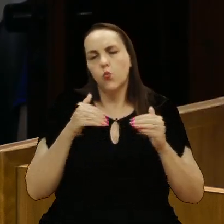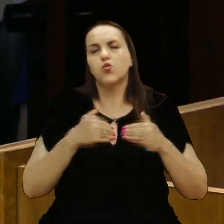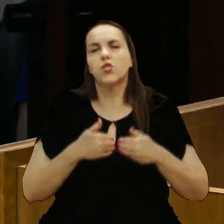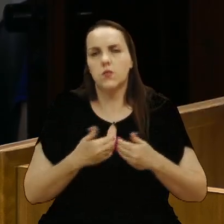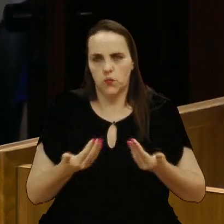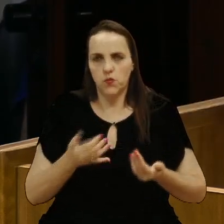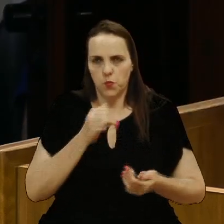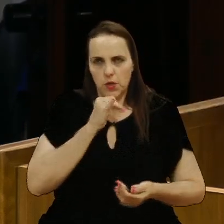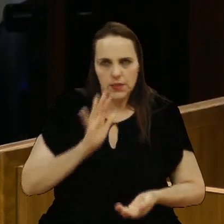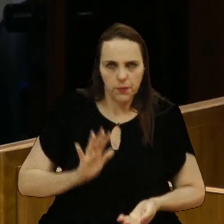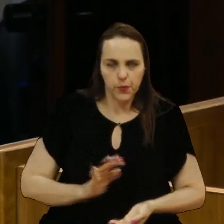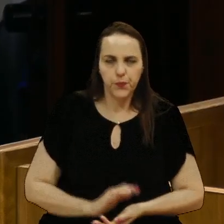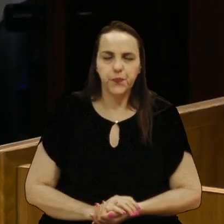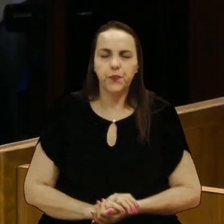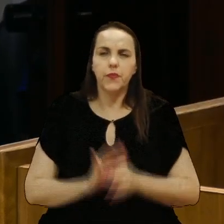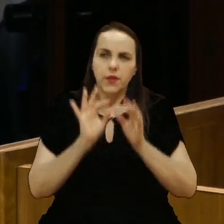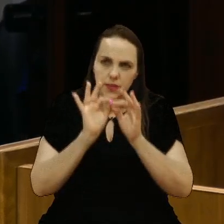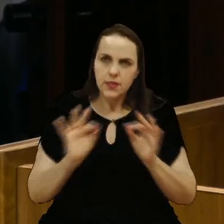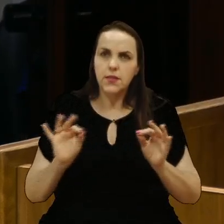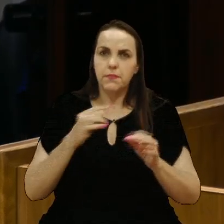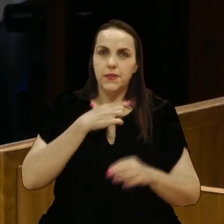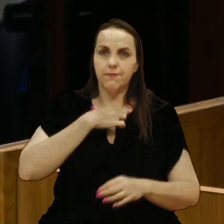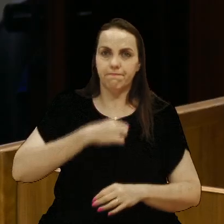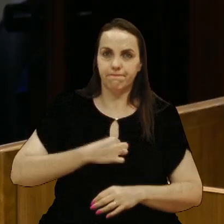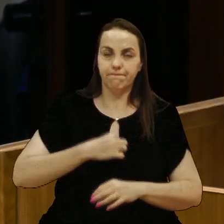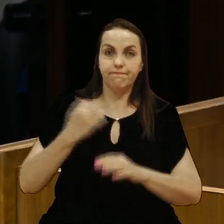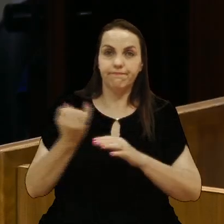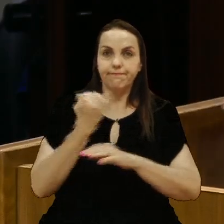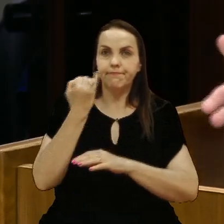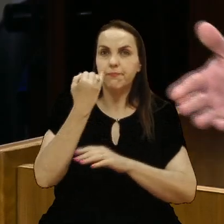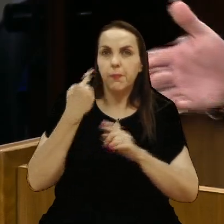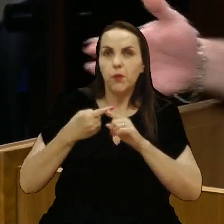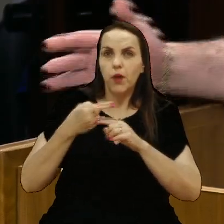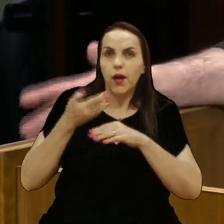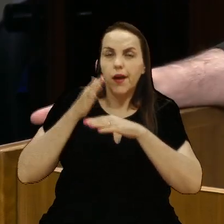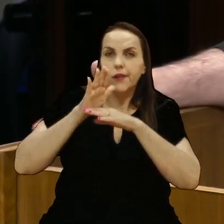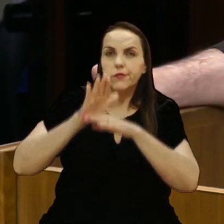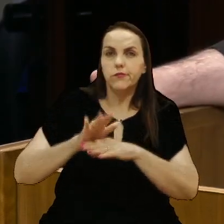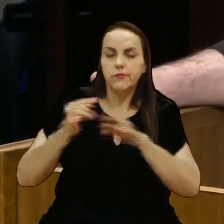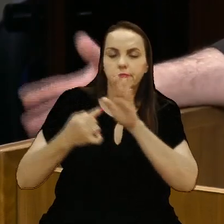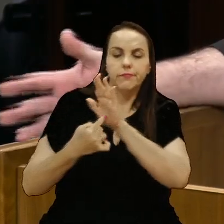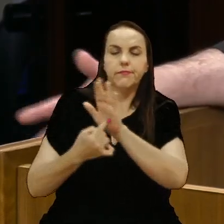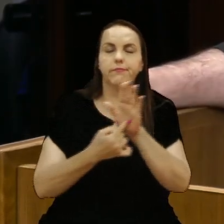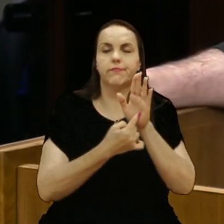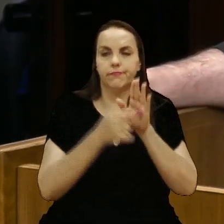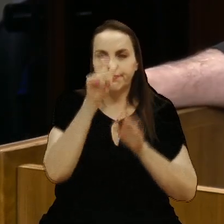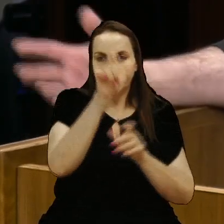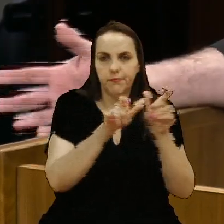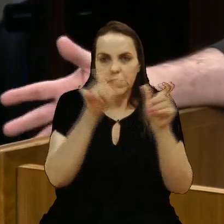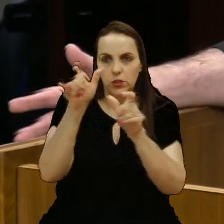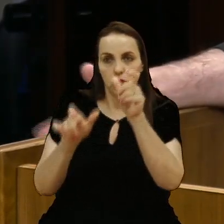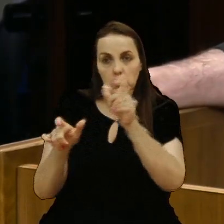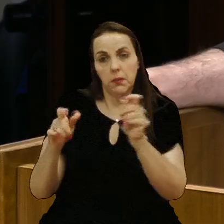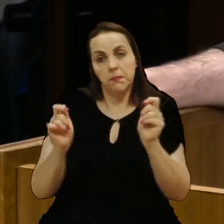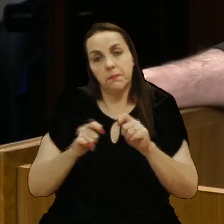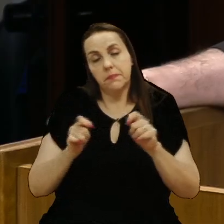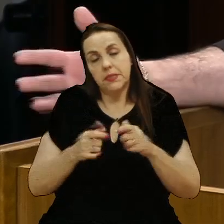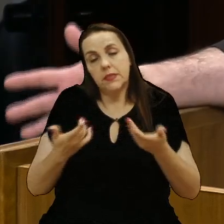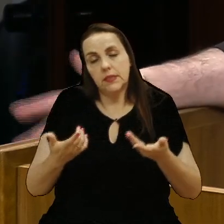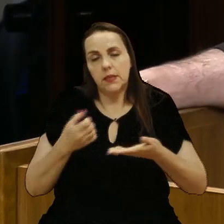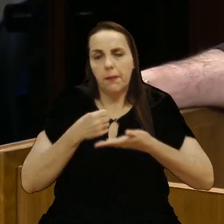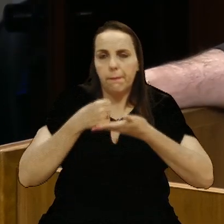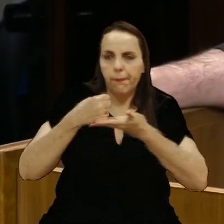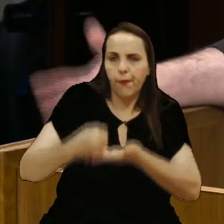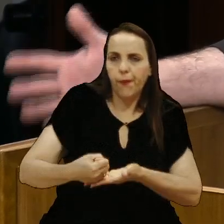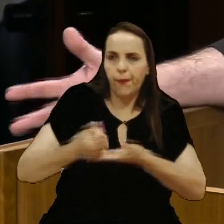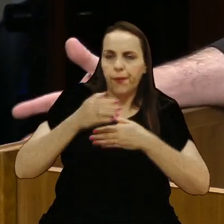Apesar de simples, o cordão é de suma importância porque ajuda a identificar essas pessoas que podem precisar de apoio, de auxílio,